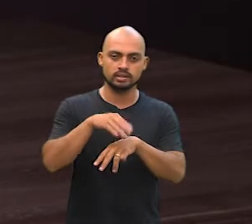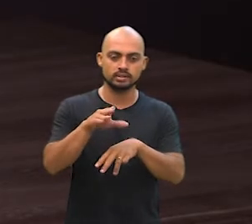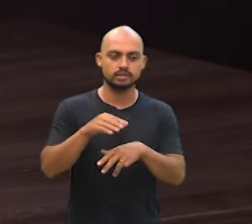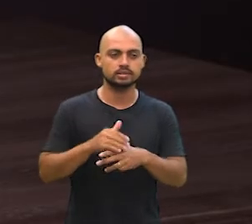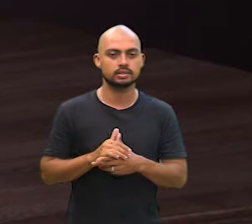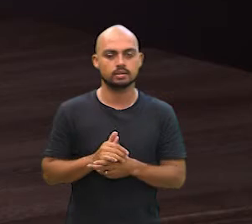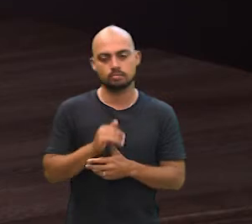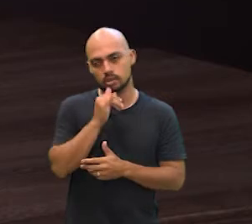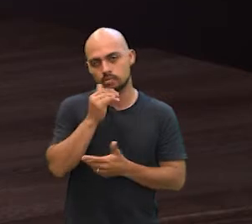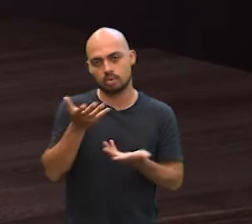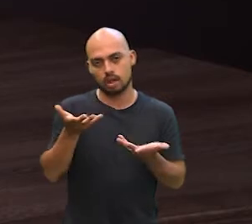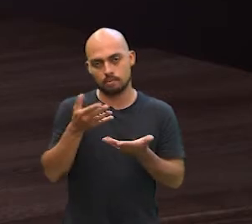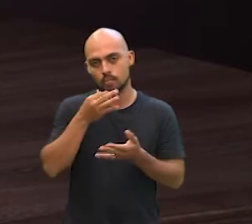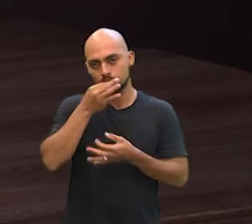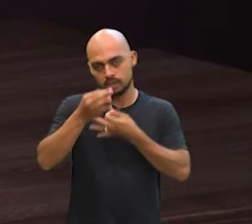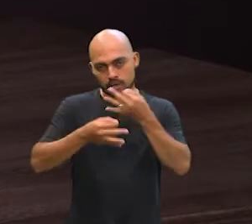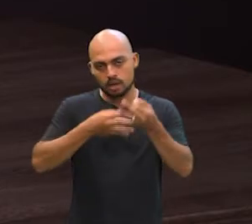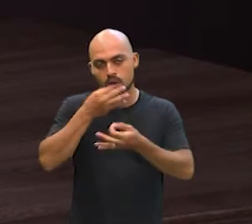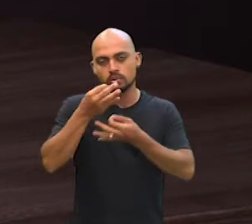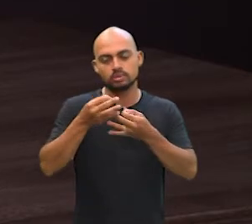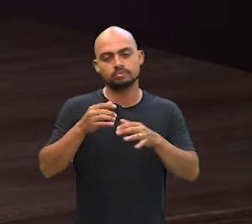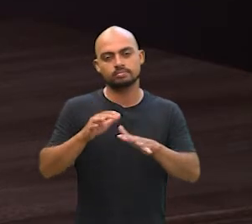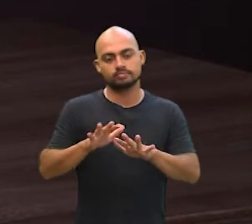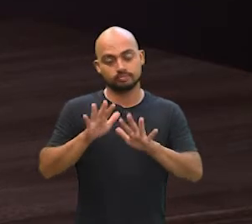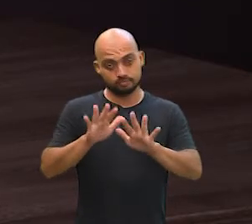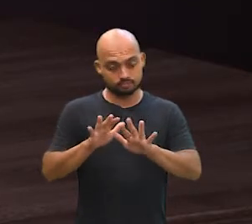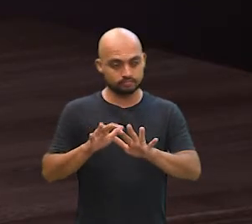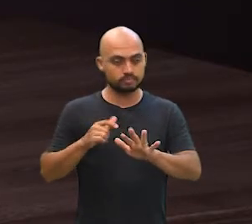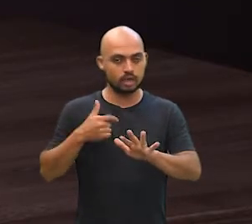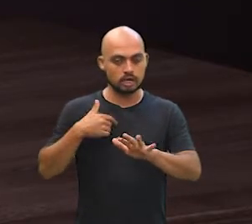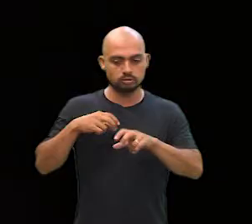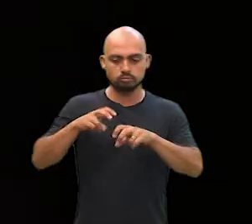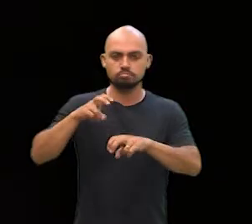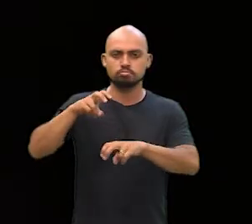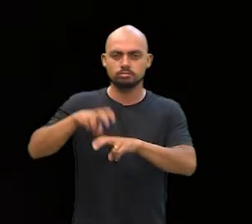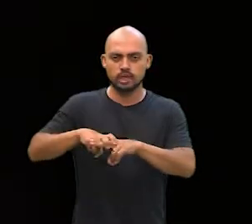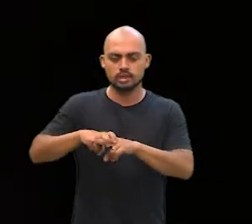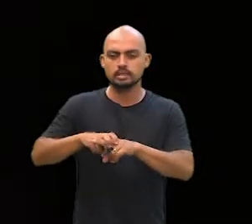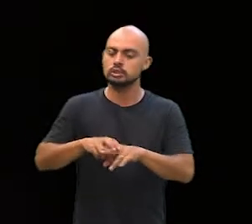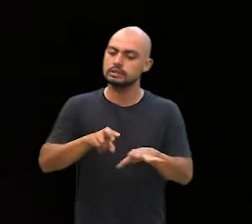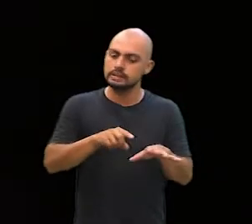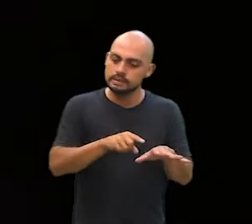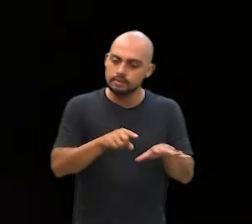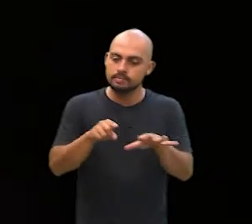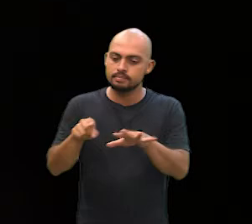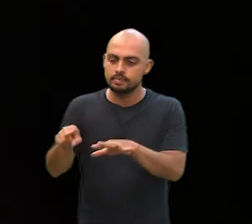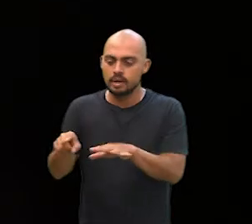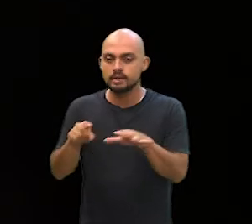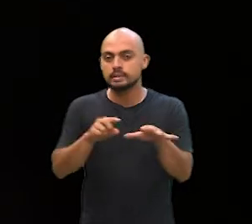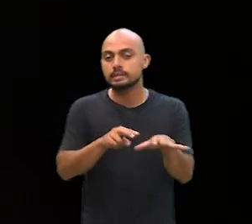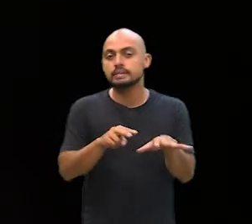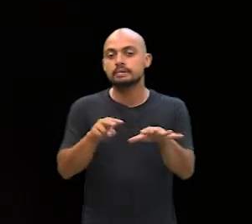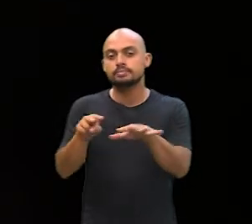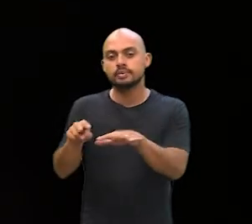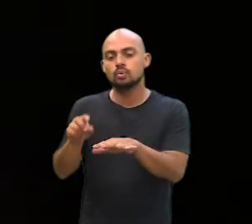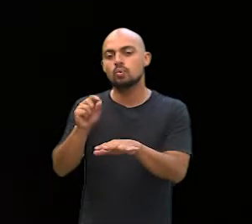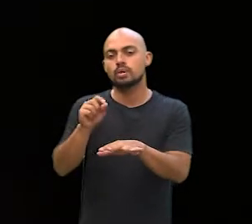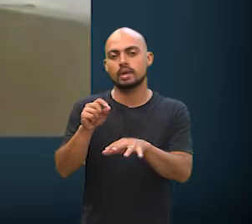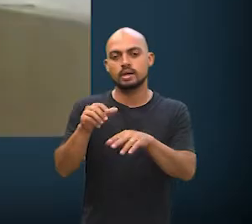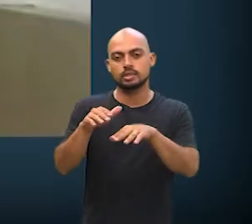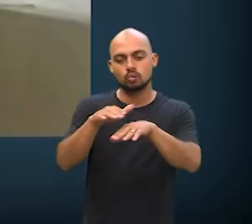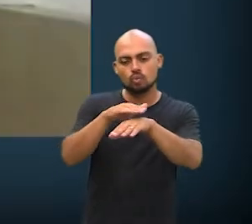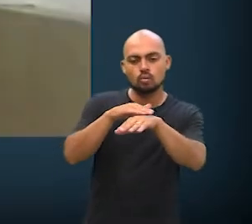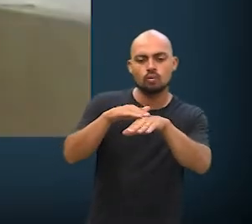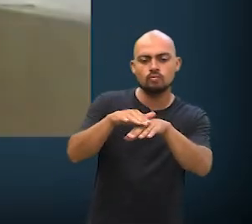quando senta aqui para assessorar um negócio, a gente vai fazendo isso semana a semana. É a gente começar a conversar